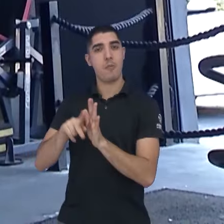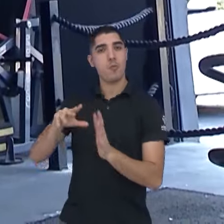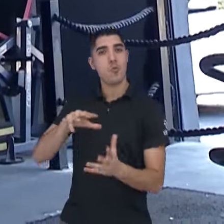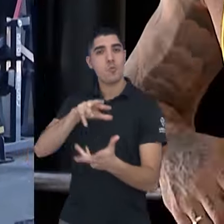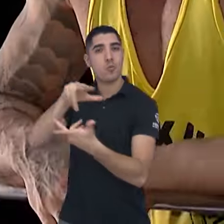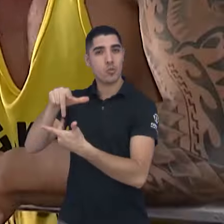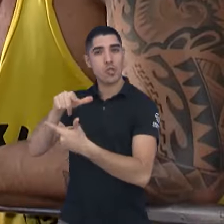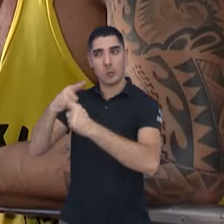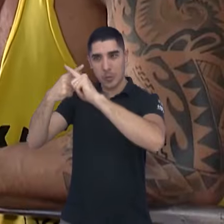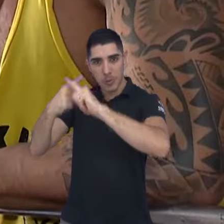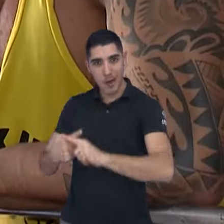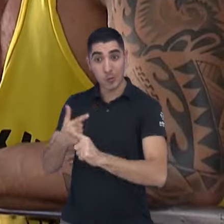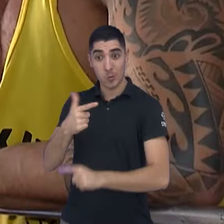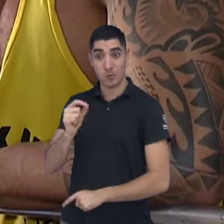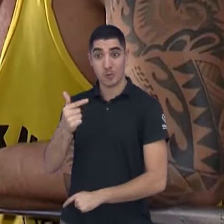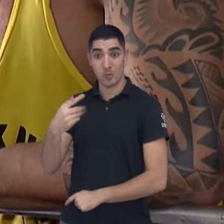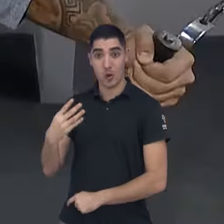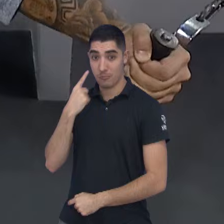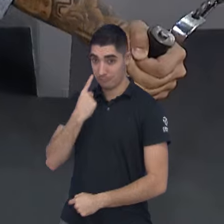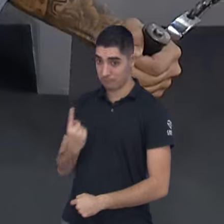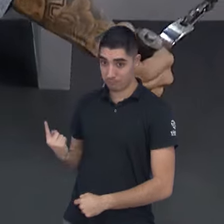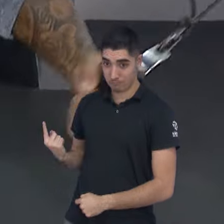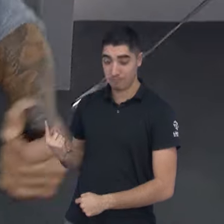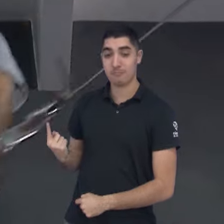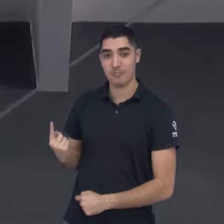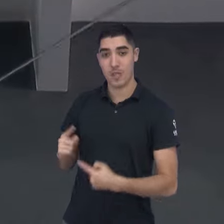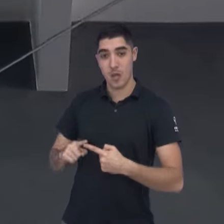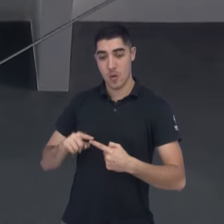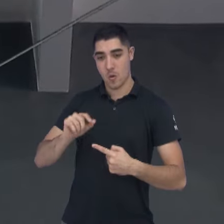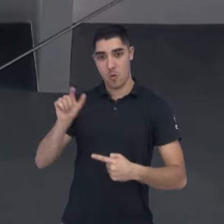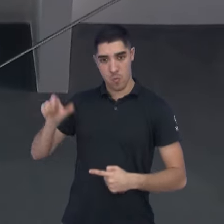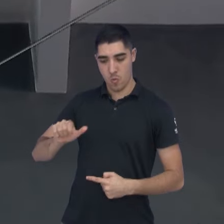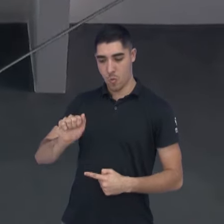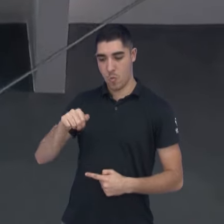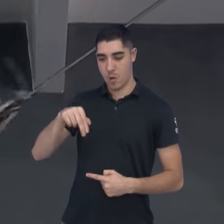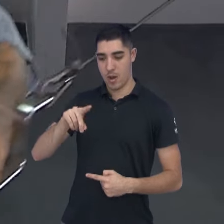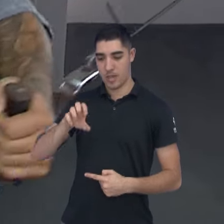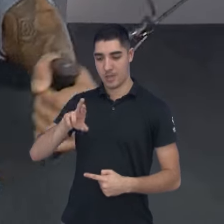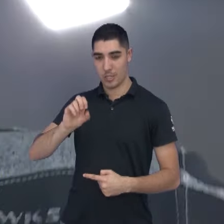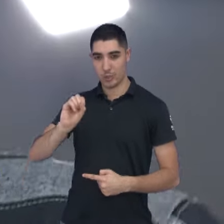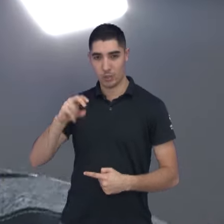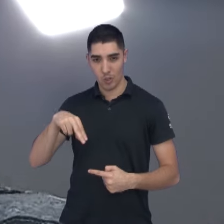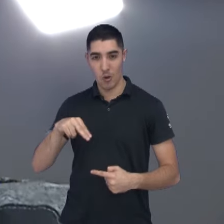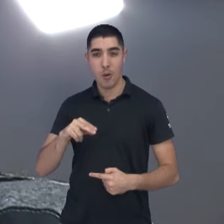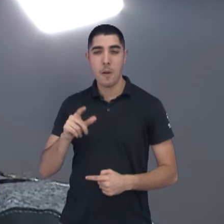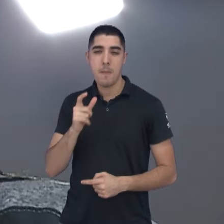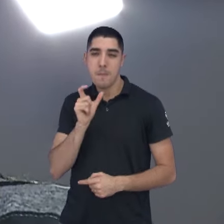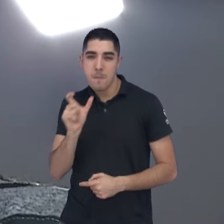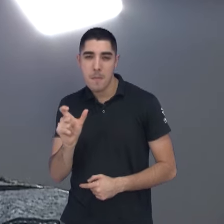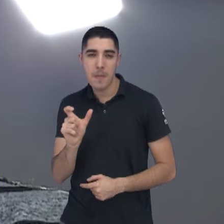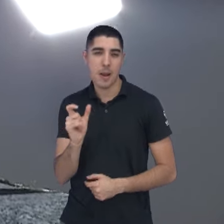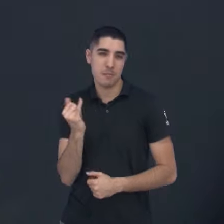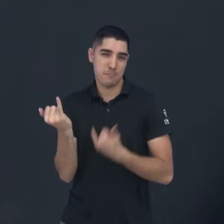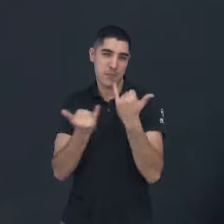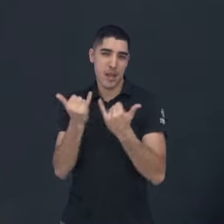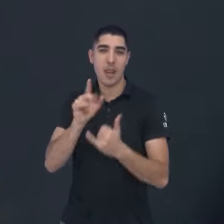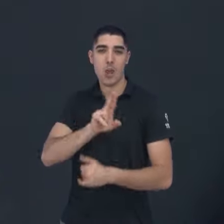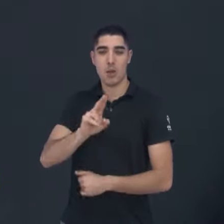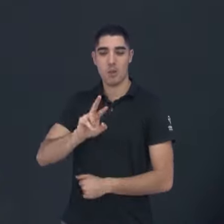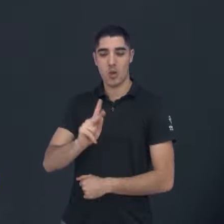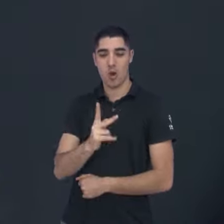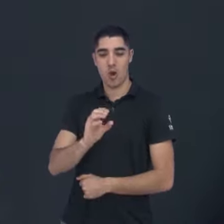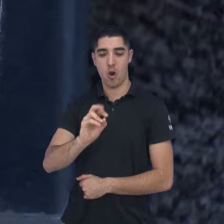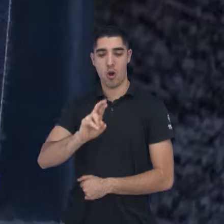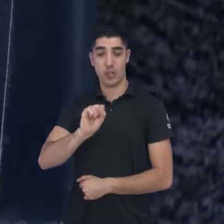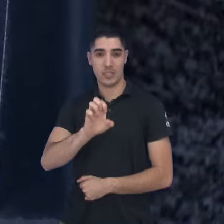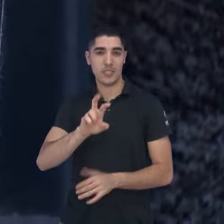2024, o Anderson e o Jonathan. O Anderson tem como apelido Horse, cavalo em inglês. Ele já foi